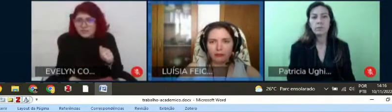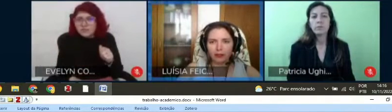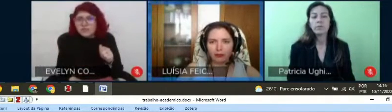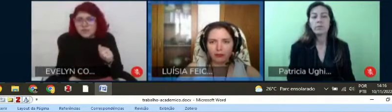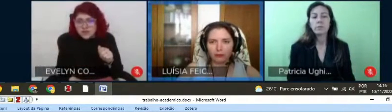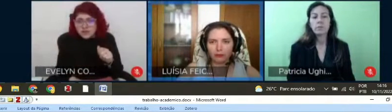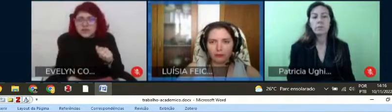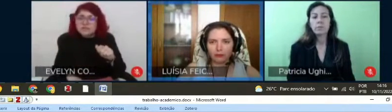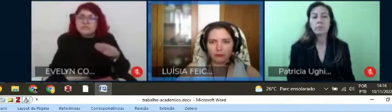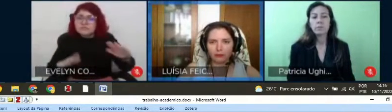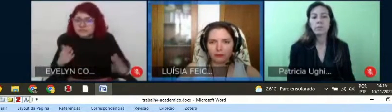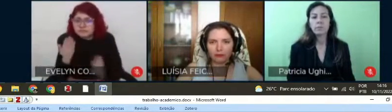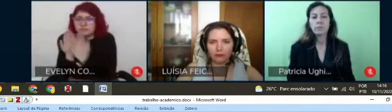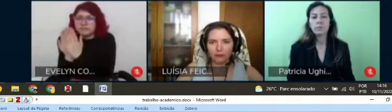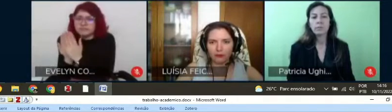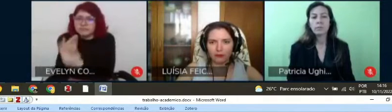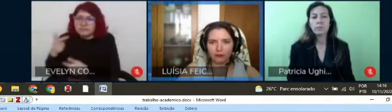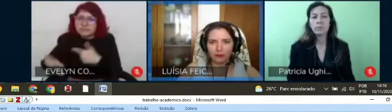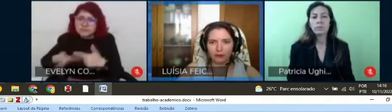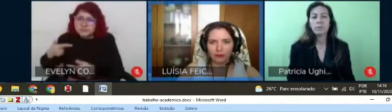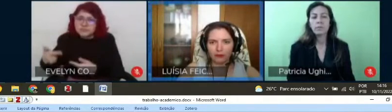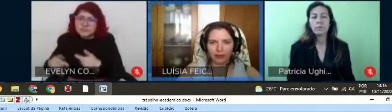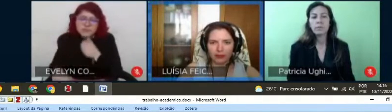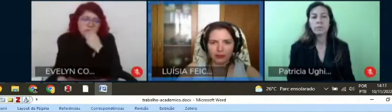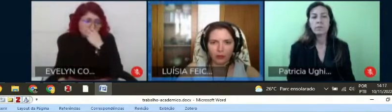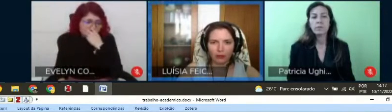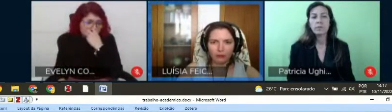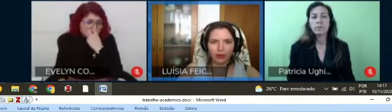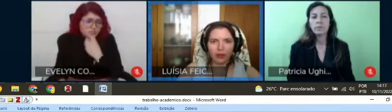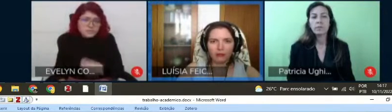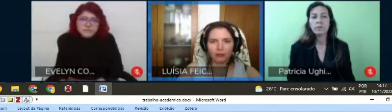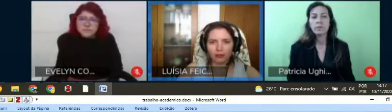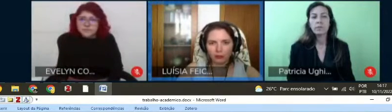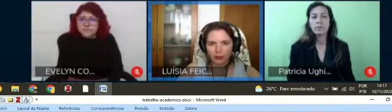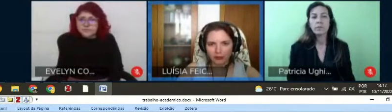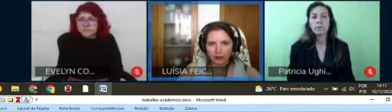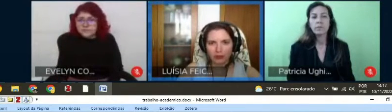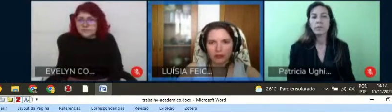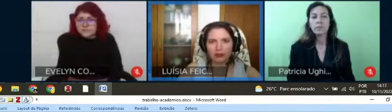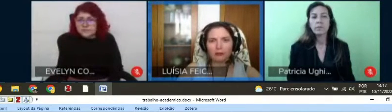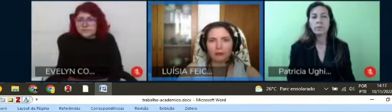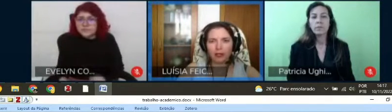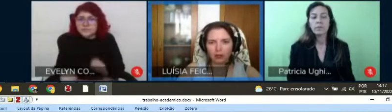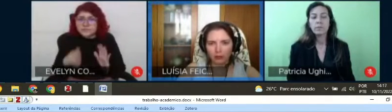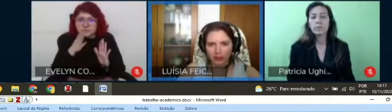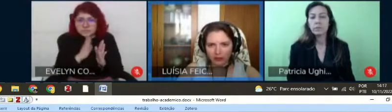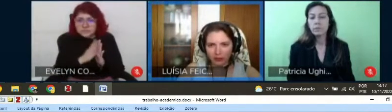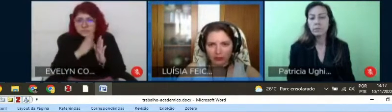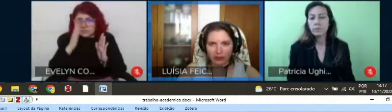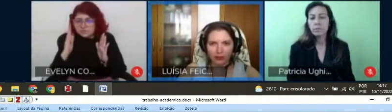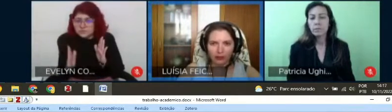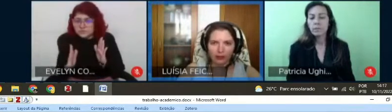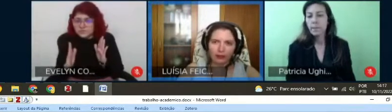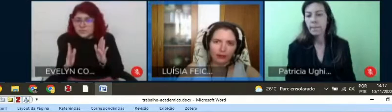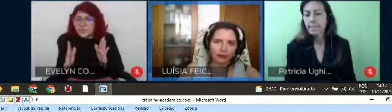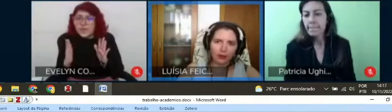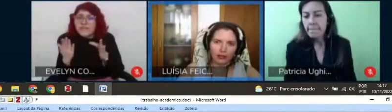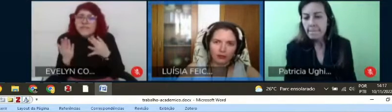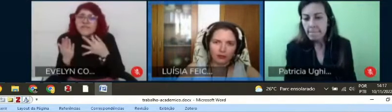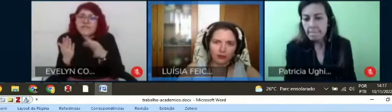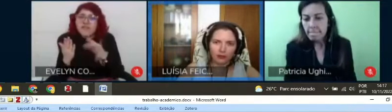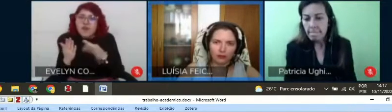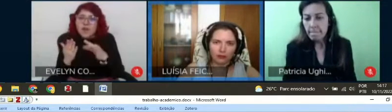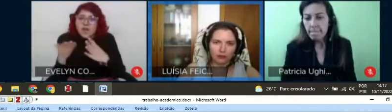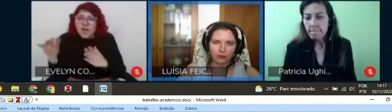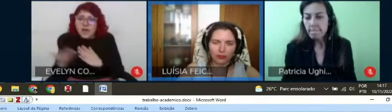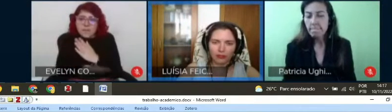próximo elemento pré-textual é a folha de aprovação, que também é obrigatória. E daí, no